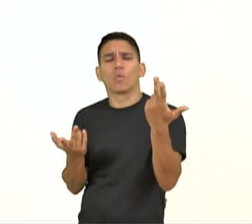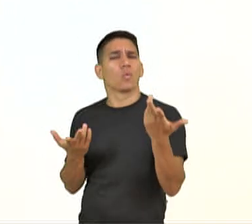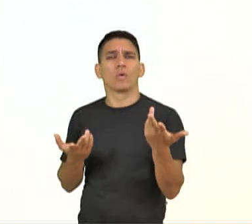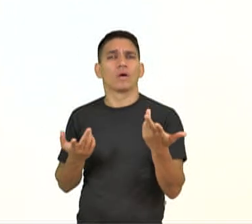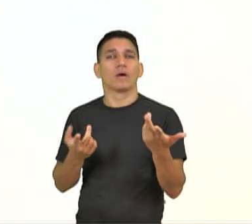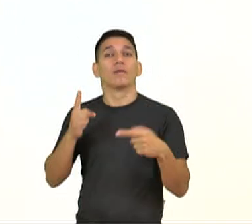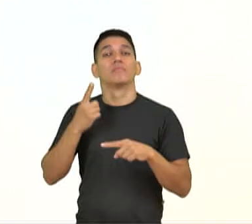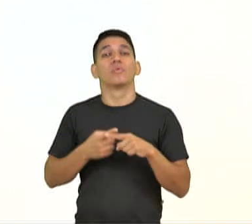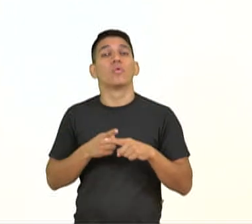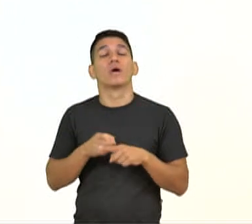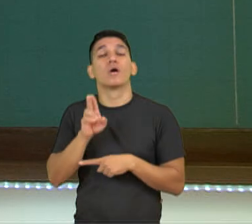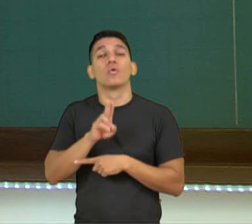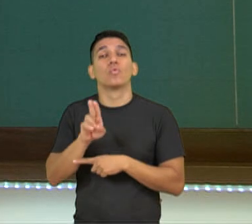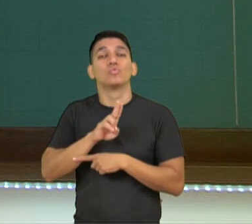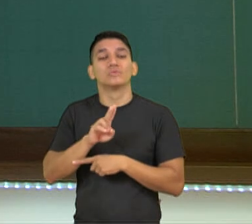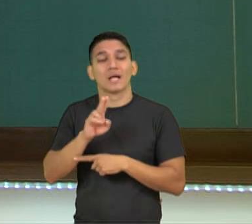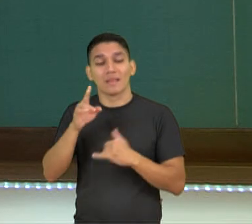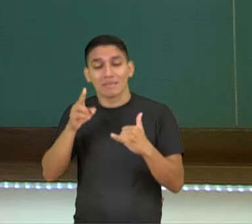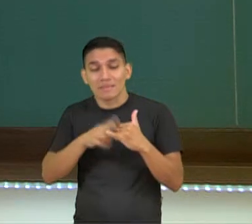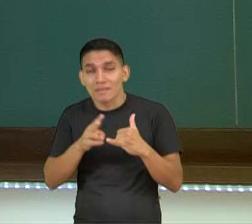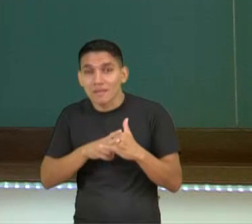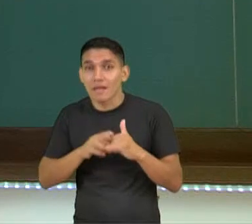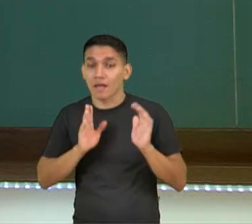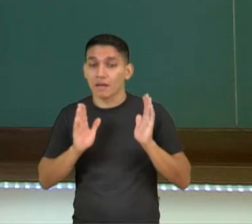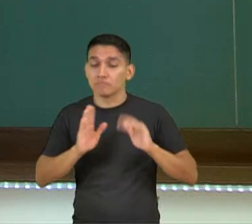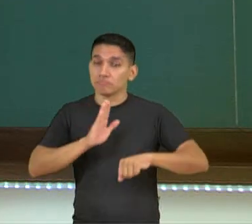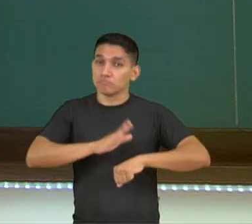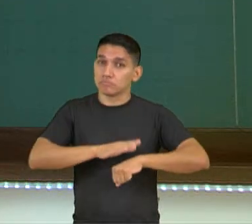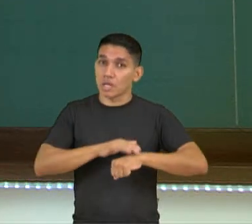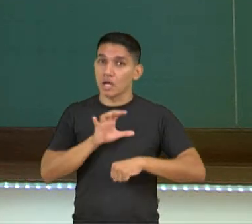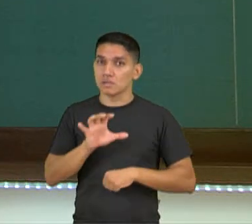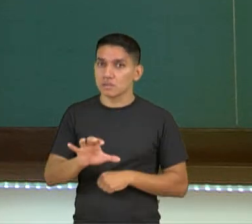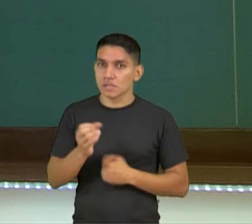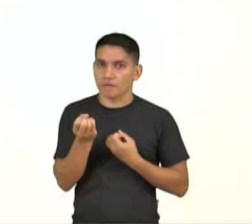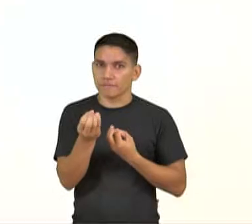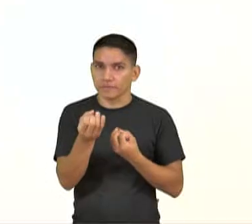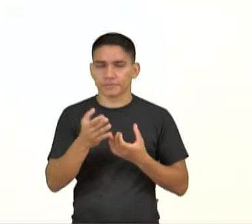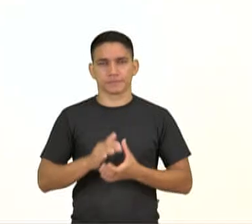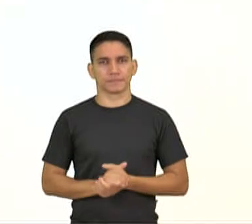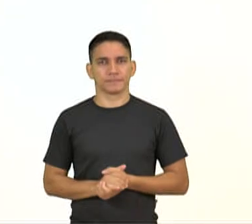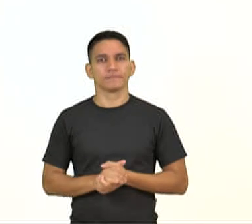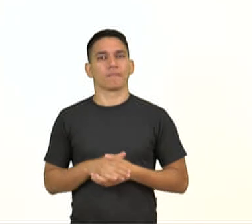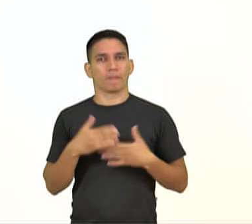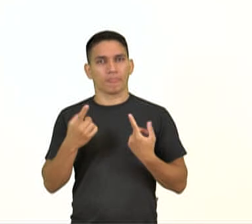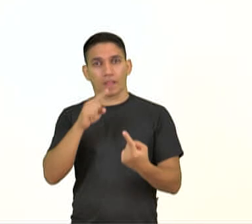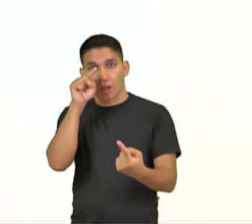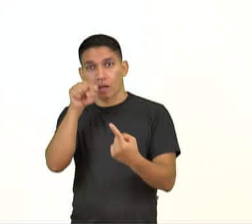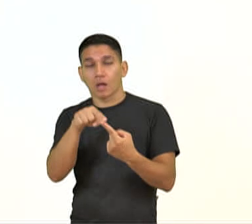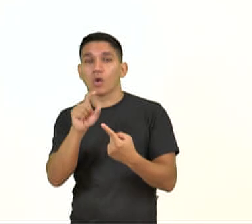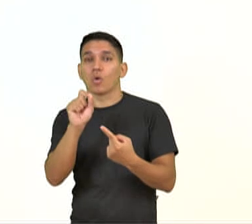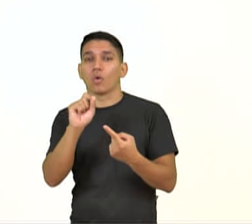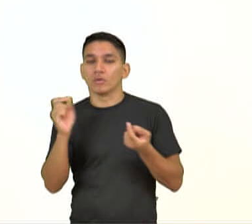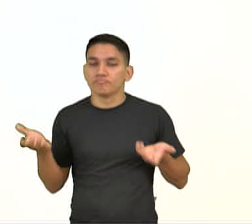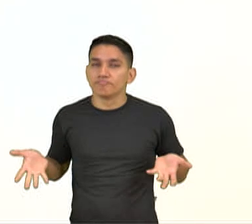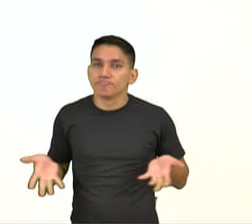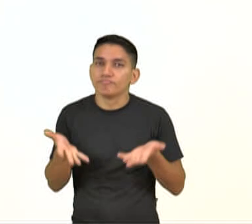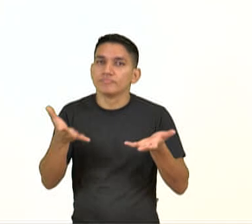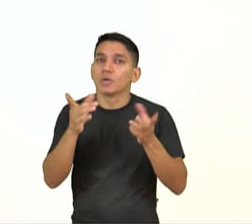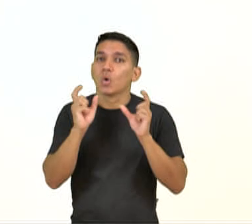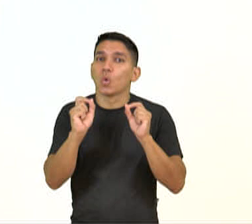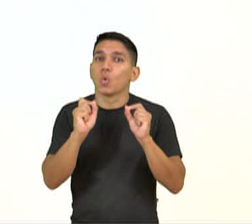então, que foi escolhido esse tempo verbal para a notícia? A intenção é provocar o efeito